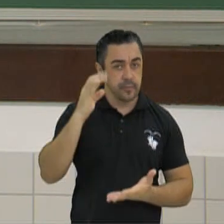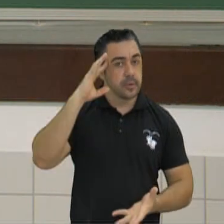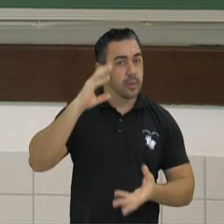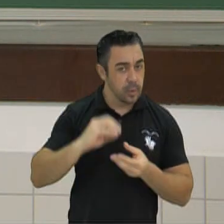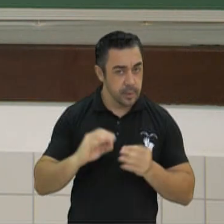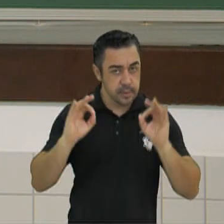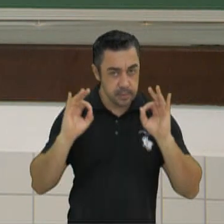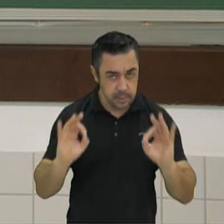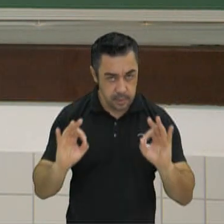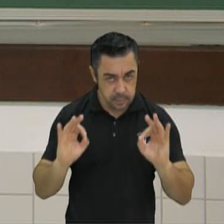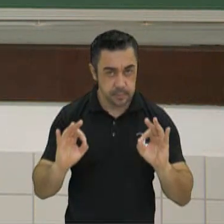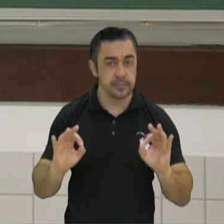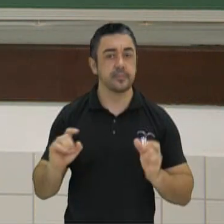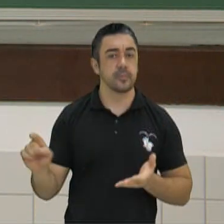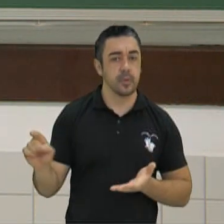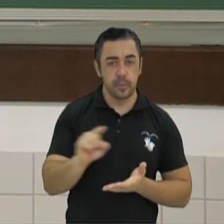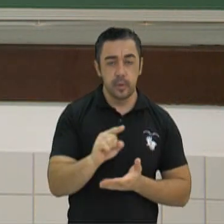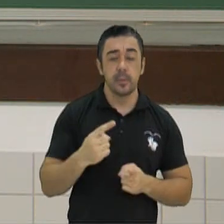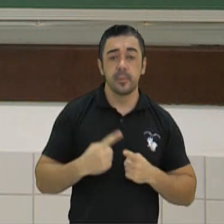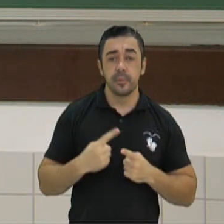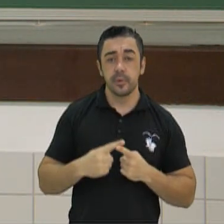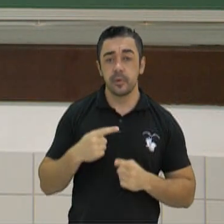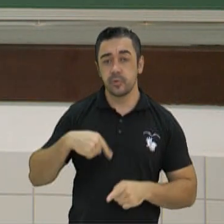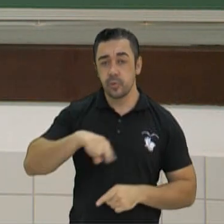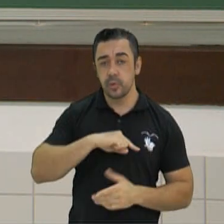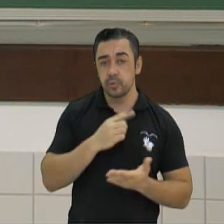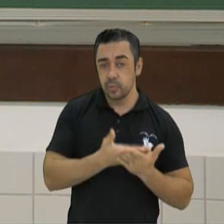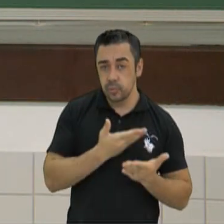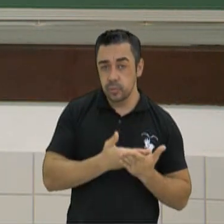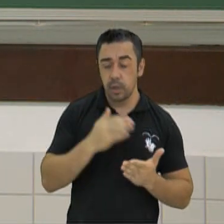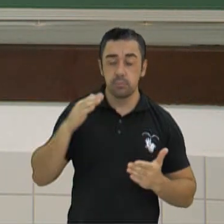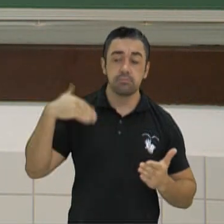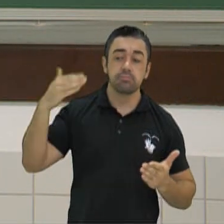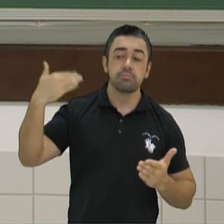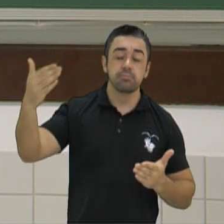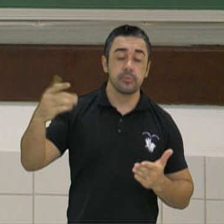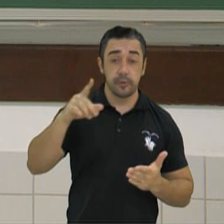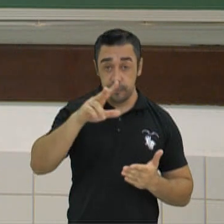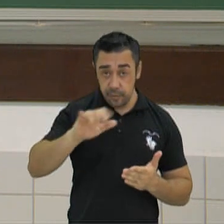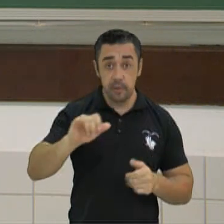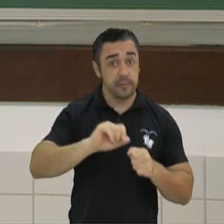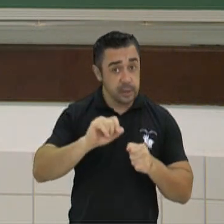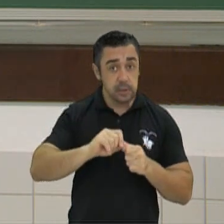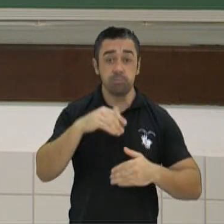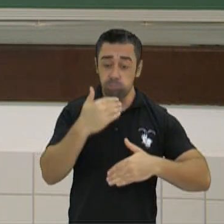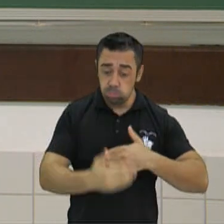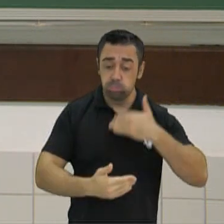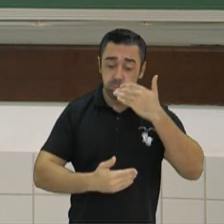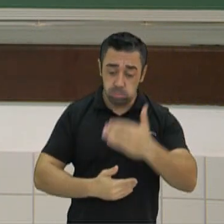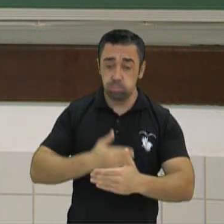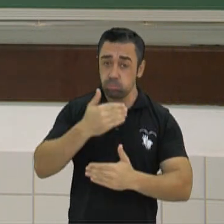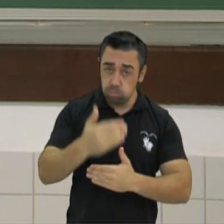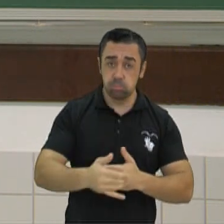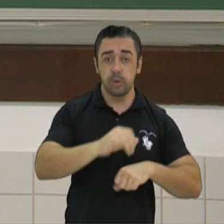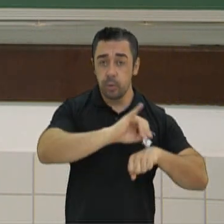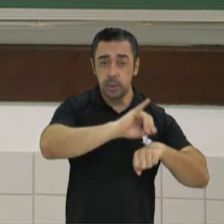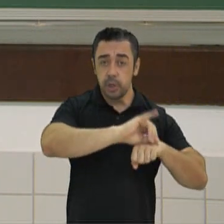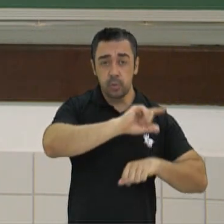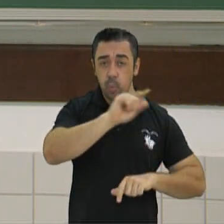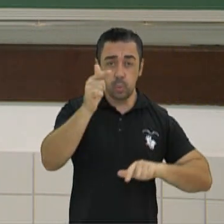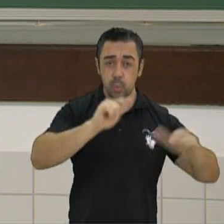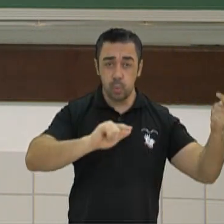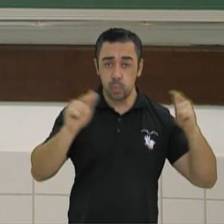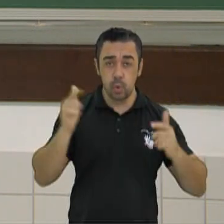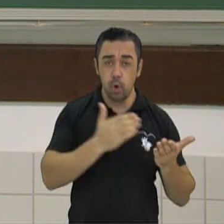bom? Porque quando a gente está estudando isso lá para frente, vocês vão fazer isso com outros objetos, tá? Nós